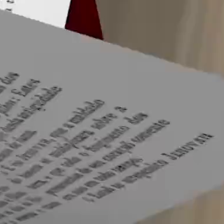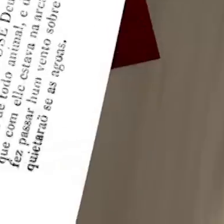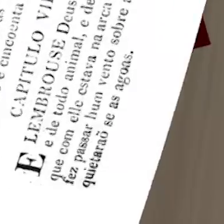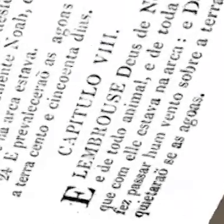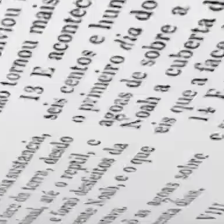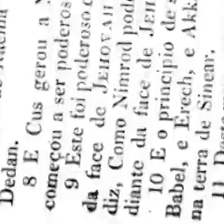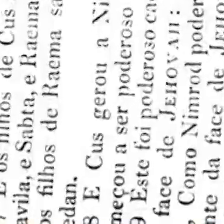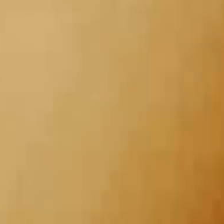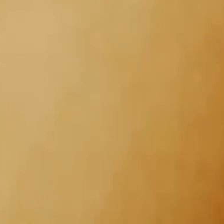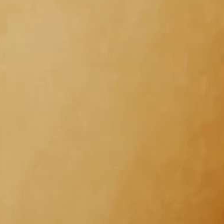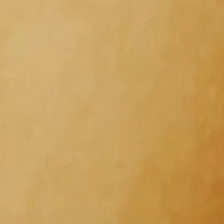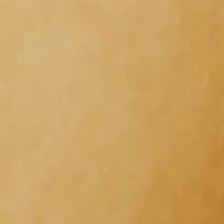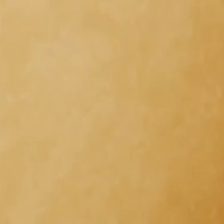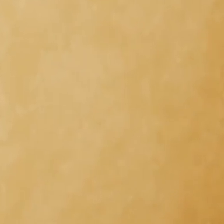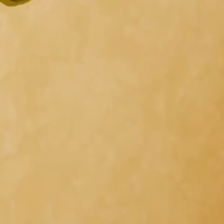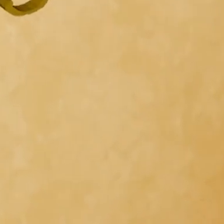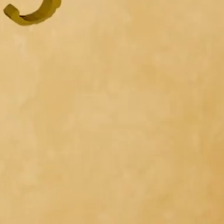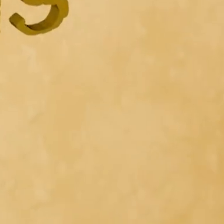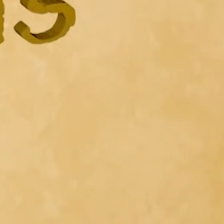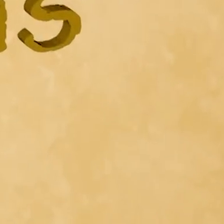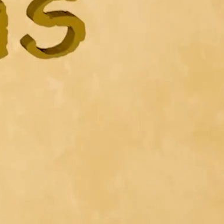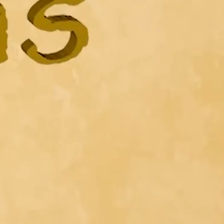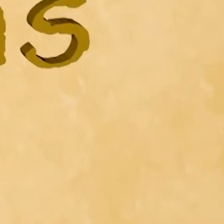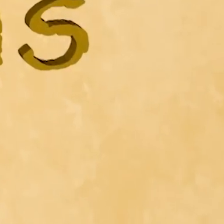TV Web Manaim apresenta